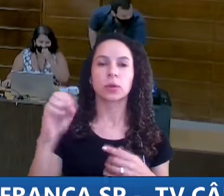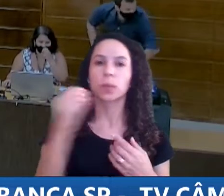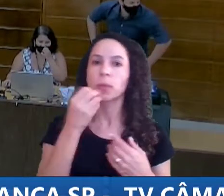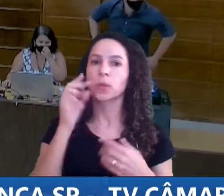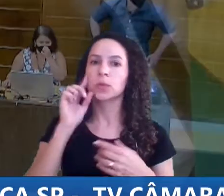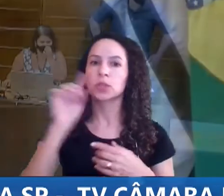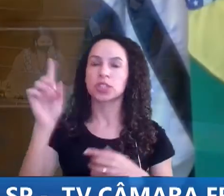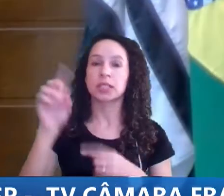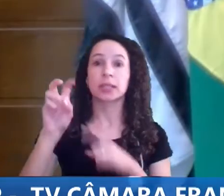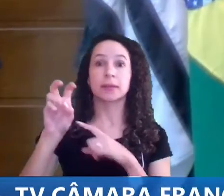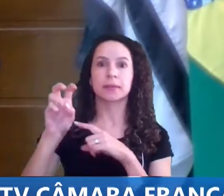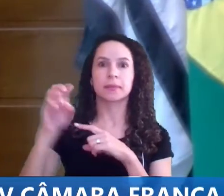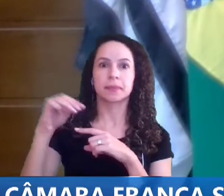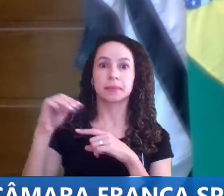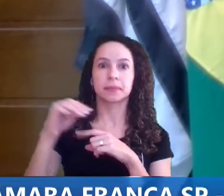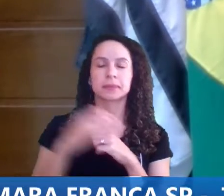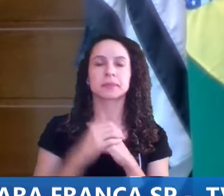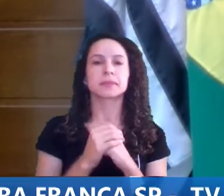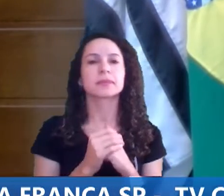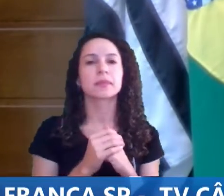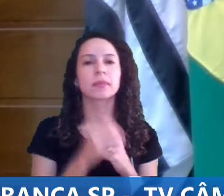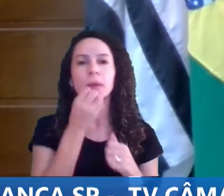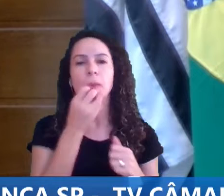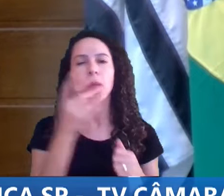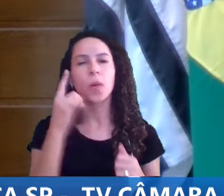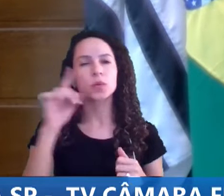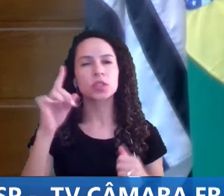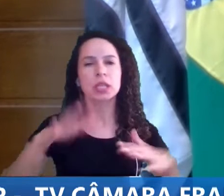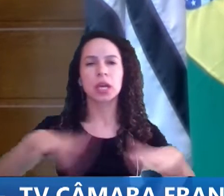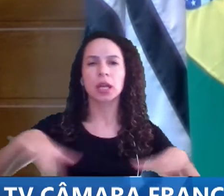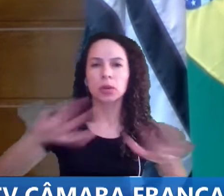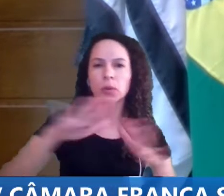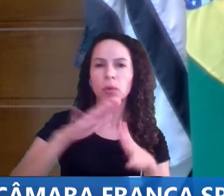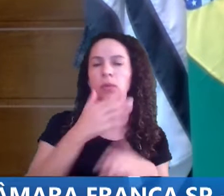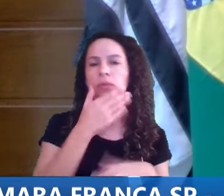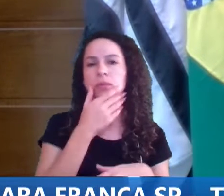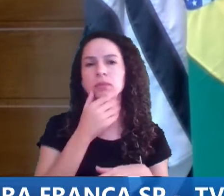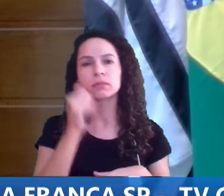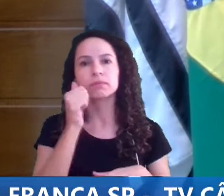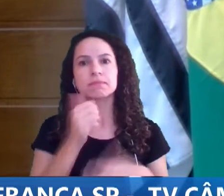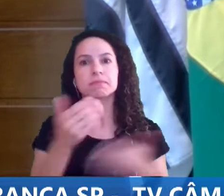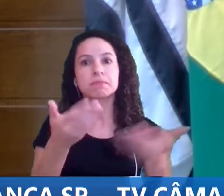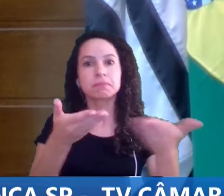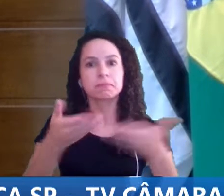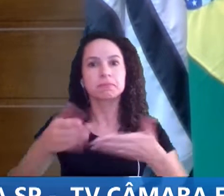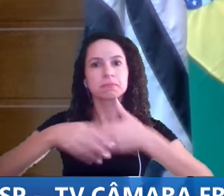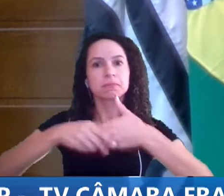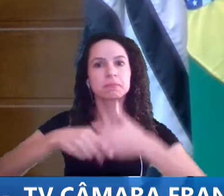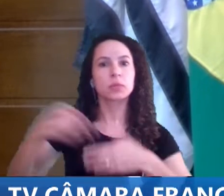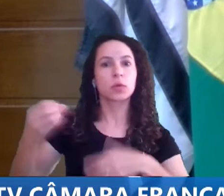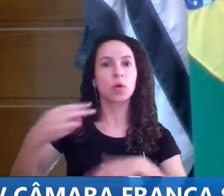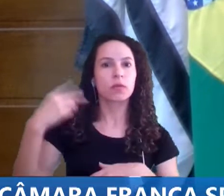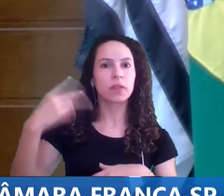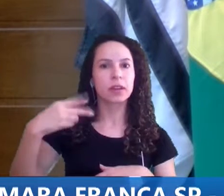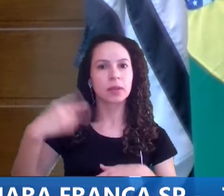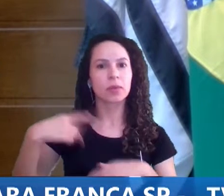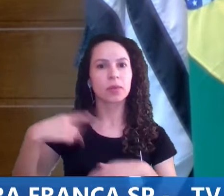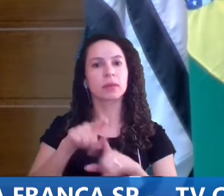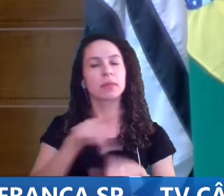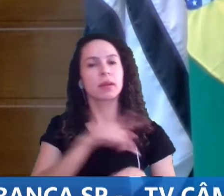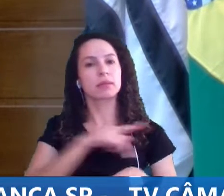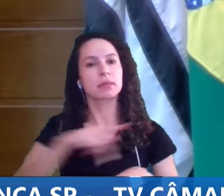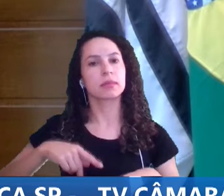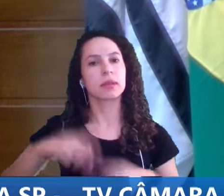Muito bom dia a todas e a todos. Gostaria de cumprimentar os nobres vereadores na pessoa do senhor presidente, Claudinei da